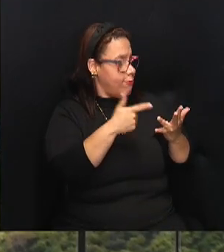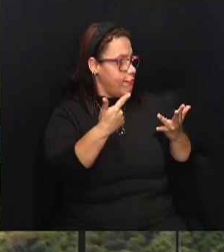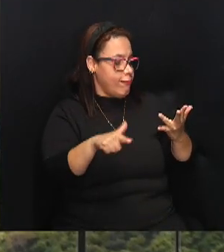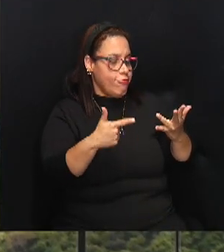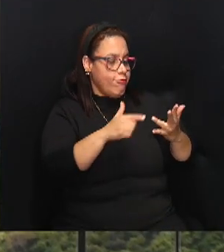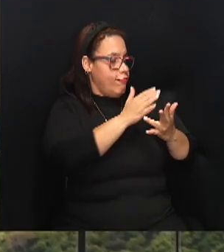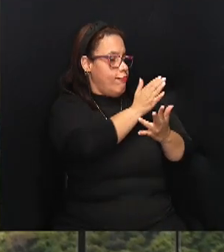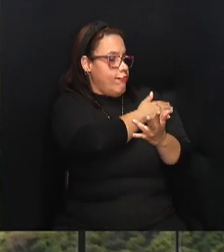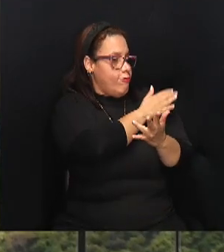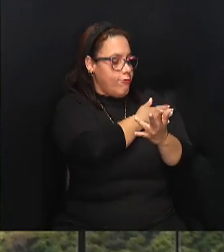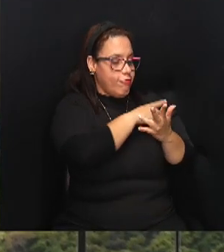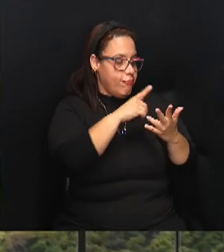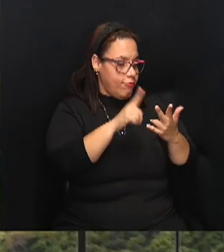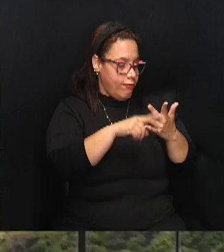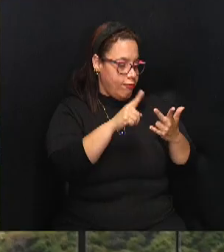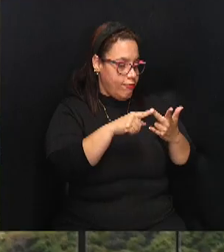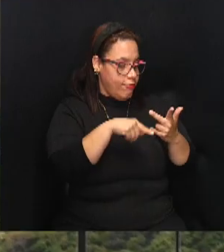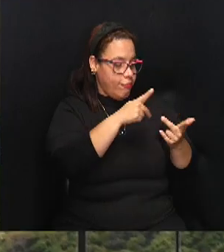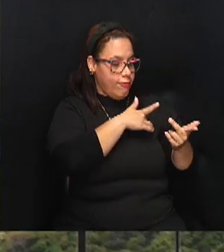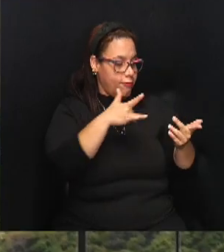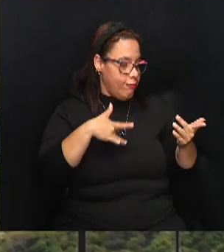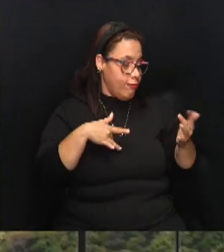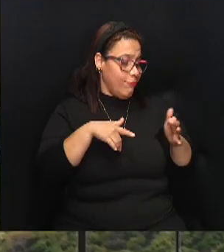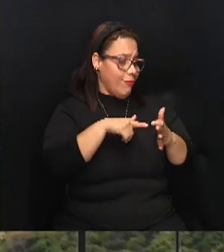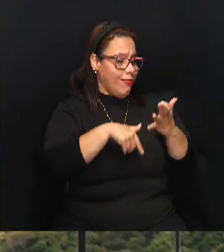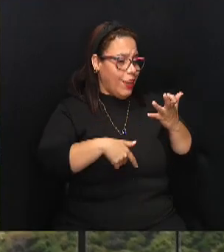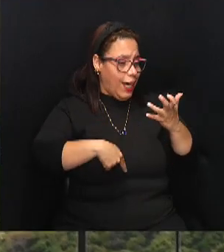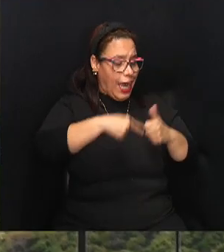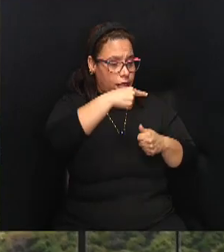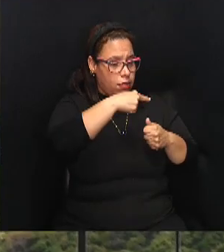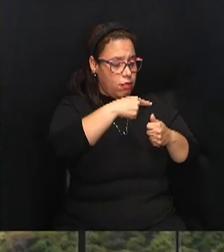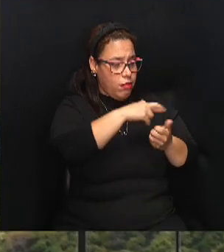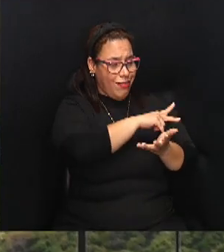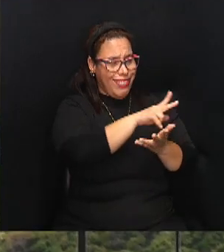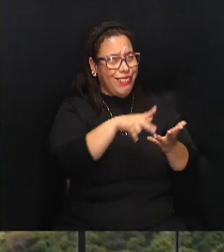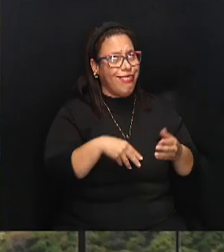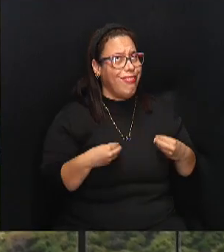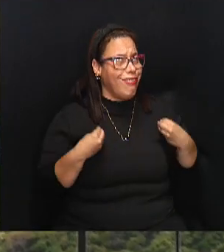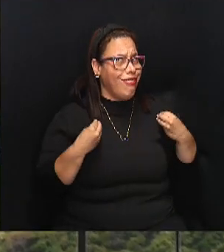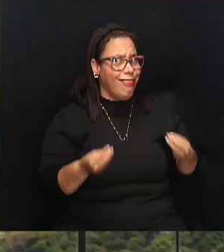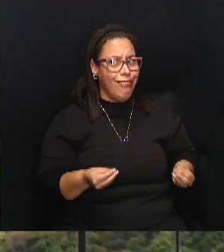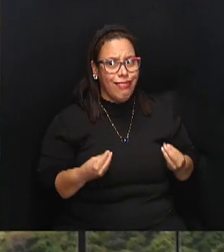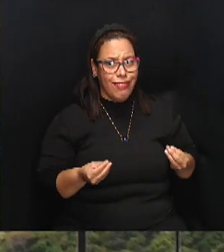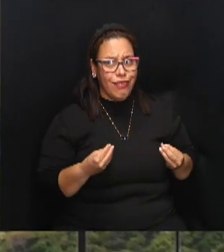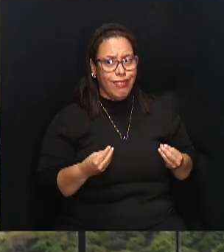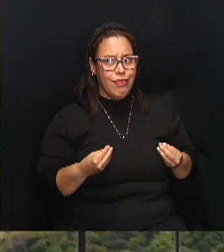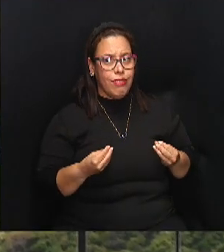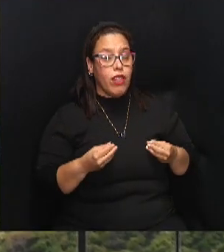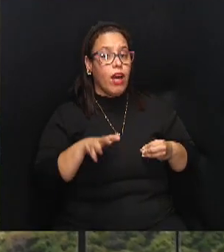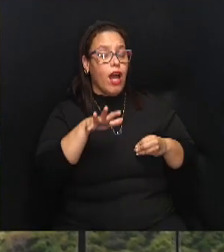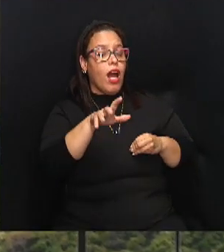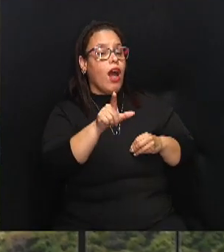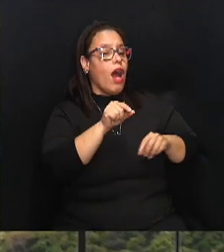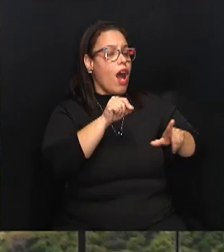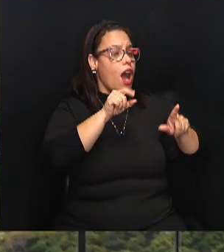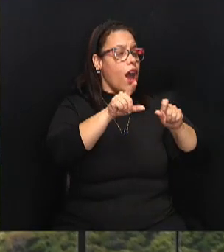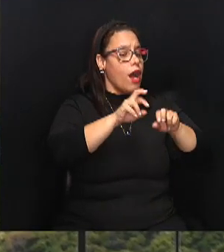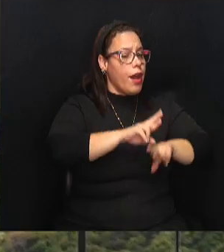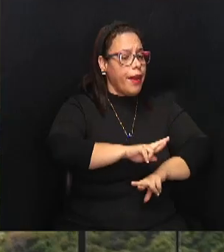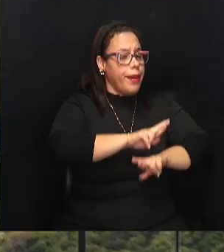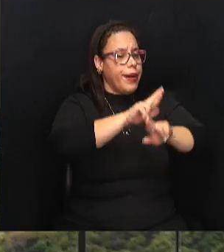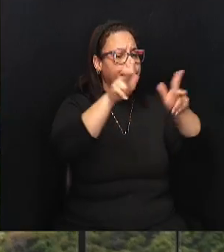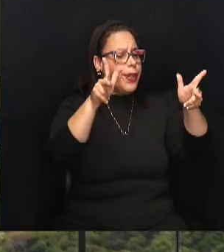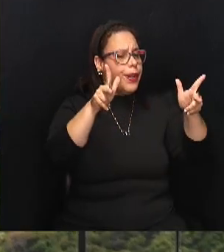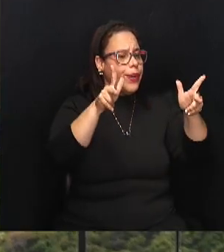perderam a moradia, problema de saúde, enfim, são diversos motivos. As abordagens precisam ser